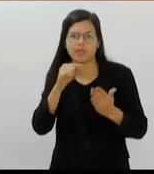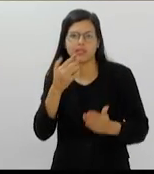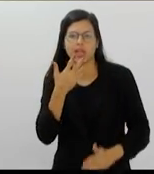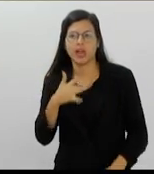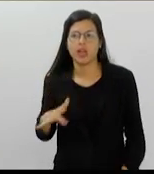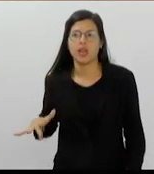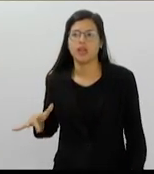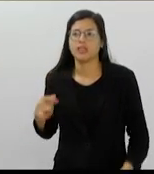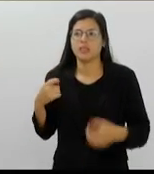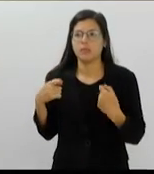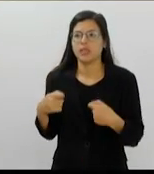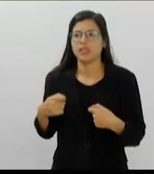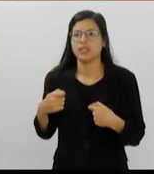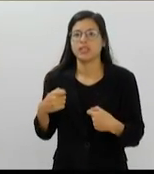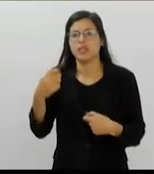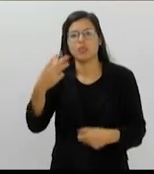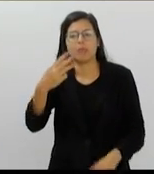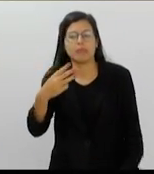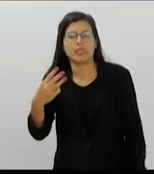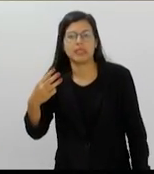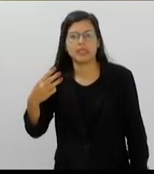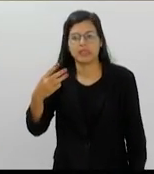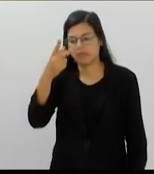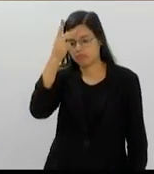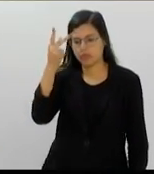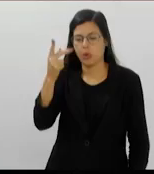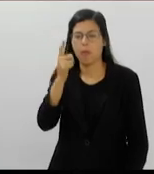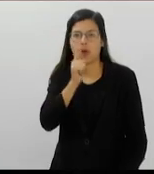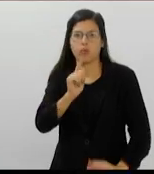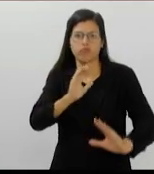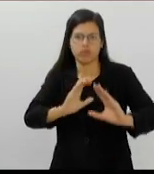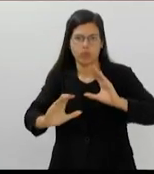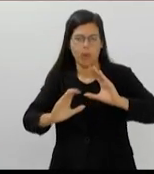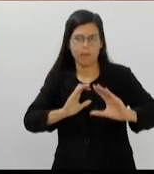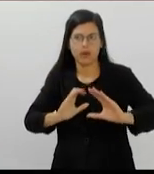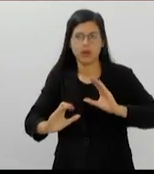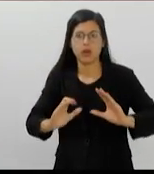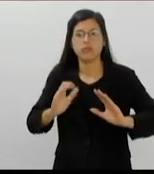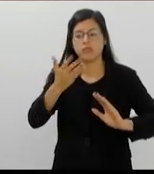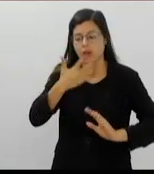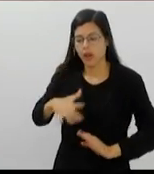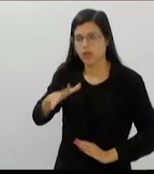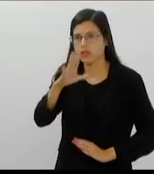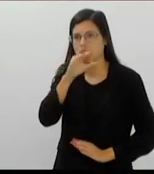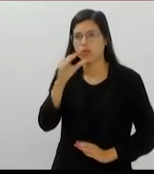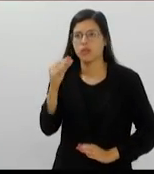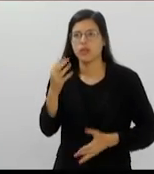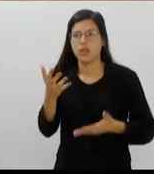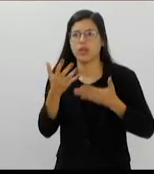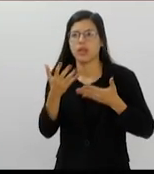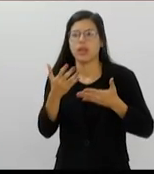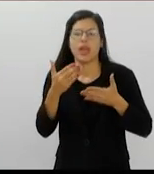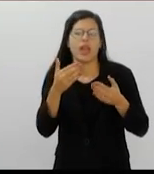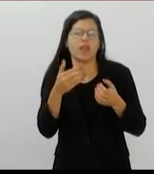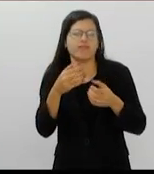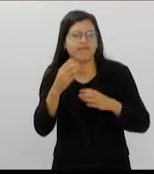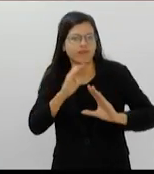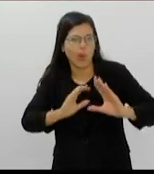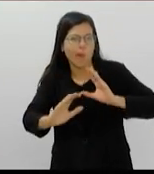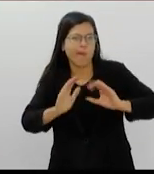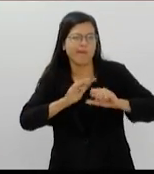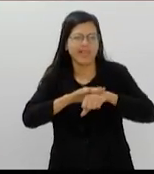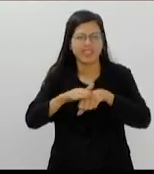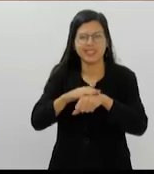de uma terceira pessoa para você se comunicar. Então, a gente, quando é criança, quando é adolescente, às vezes quer contar algum segredo, às vezes